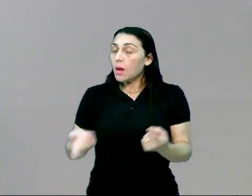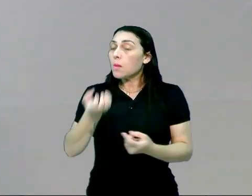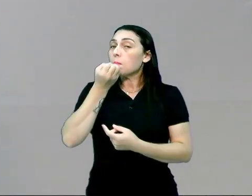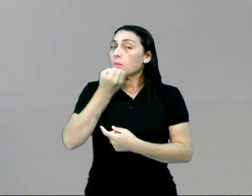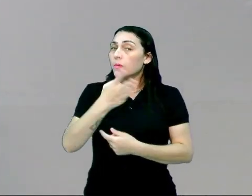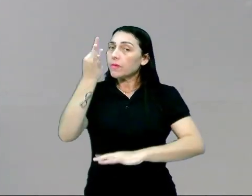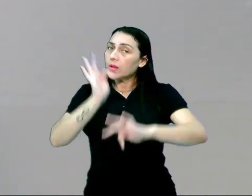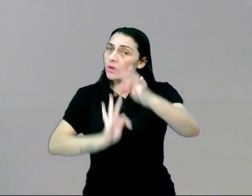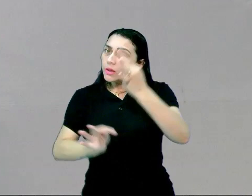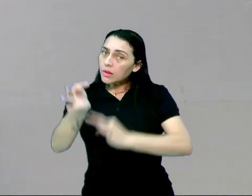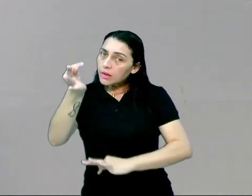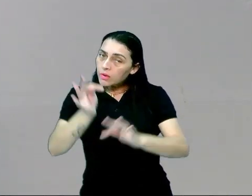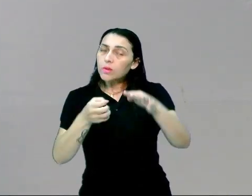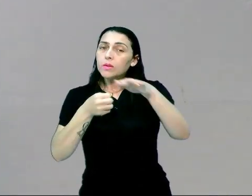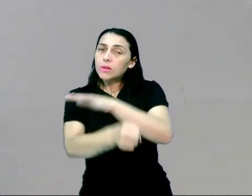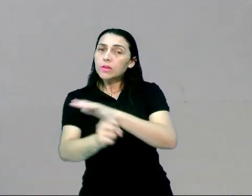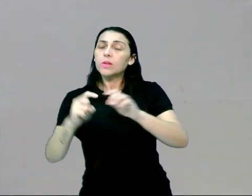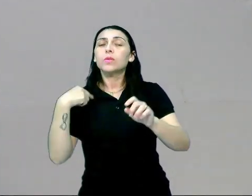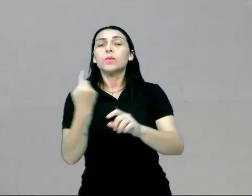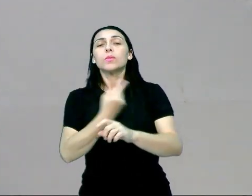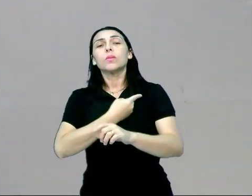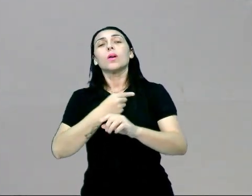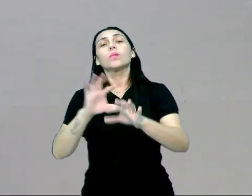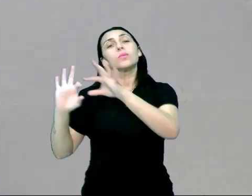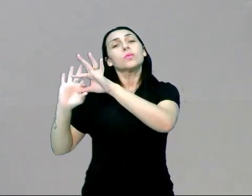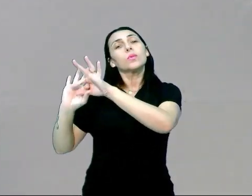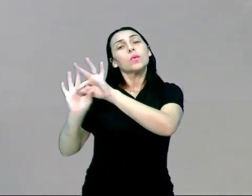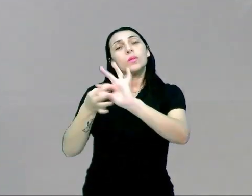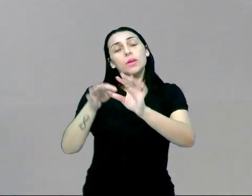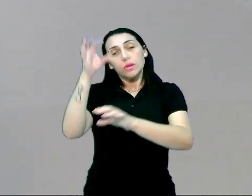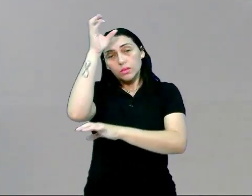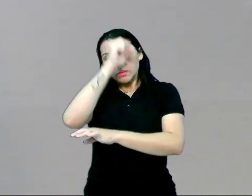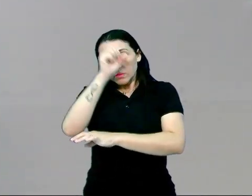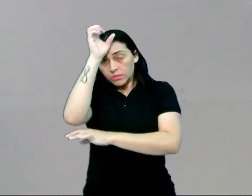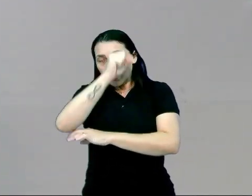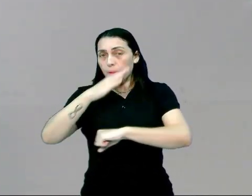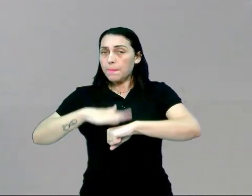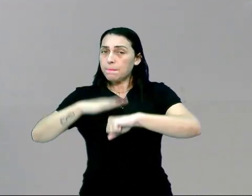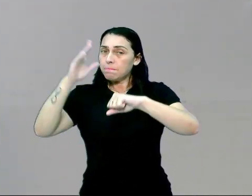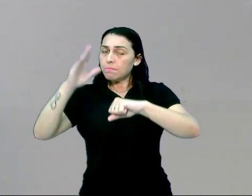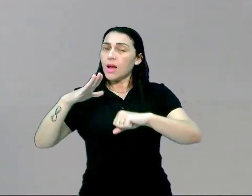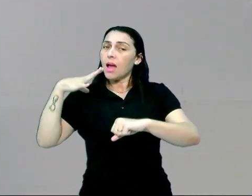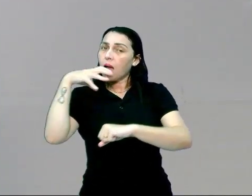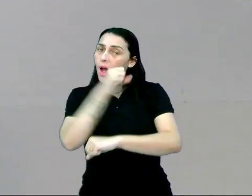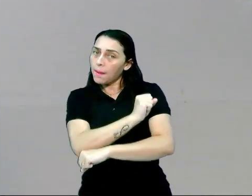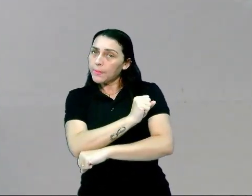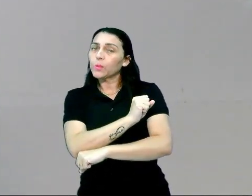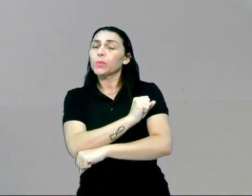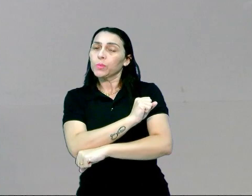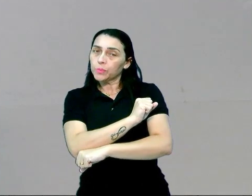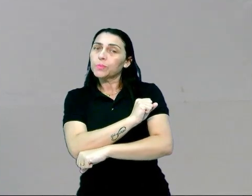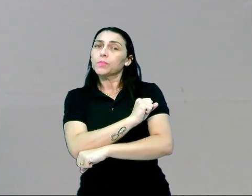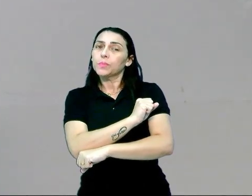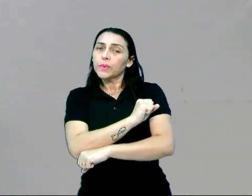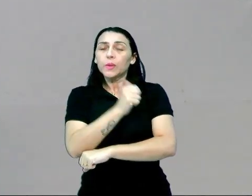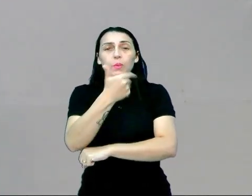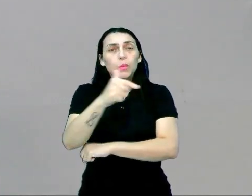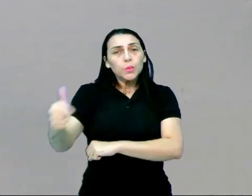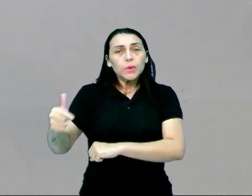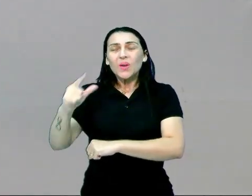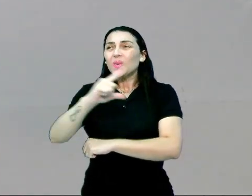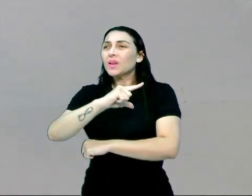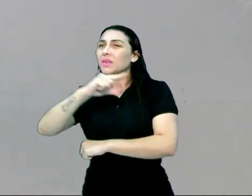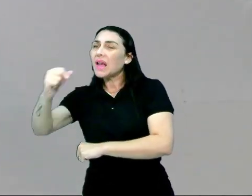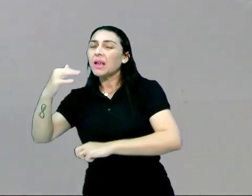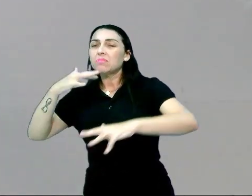benefício da tecnologia inserida no nosso contexto de aprendizagem. É um aprendizagem muito mais instantâneo, muito mais rápido. Eu não tenho que